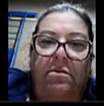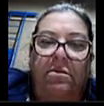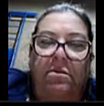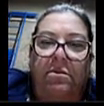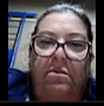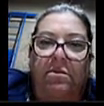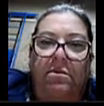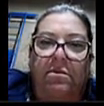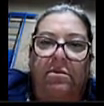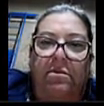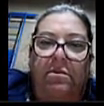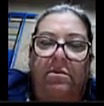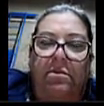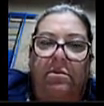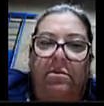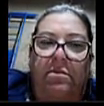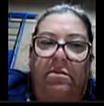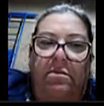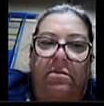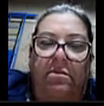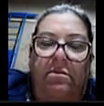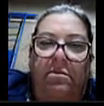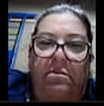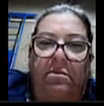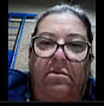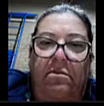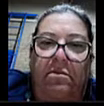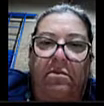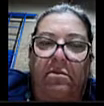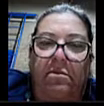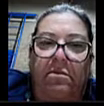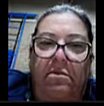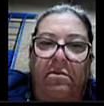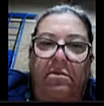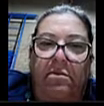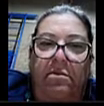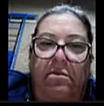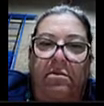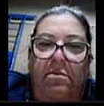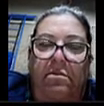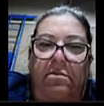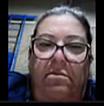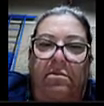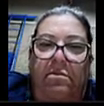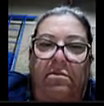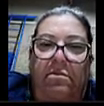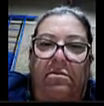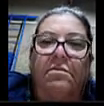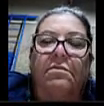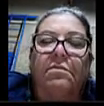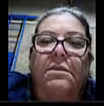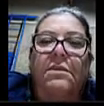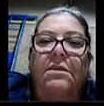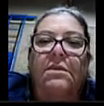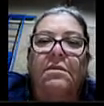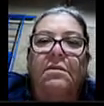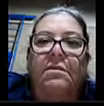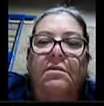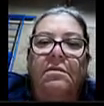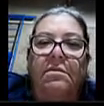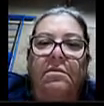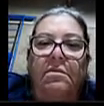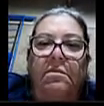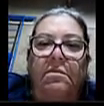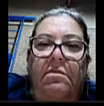descalculia, né? Então, acontece com uma frequência bastante grande. Em relação à parte de intervenção para a escola, né?